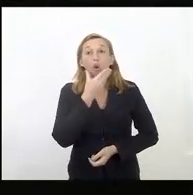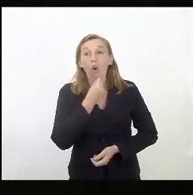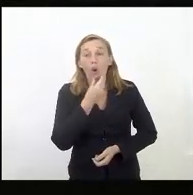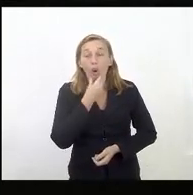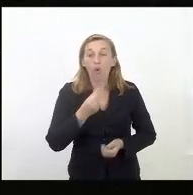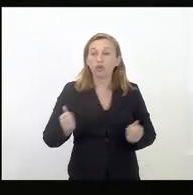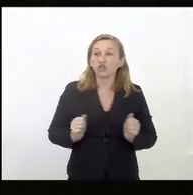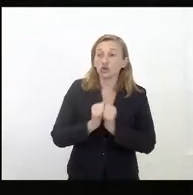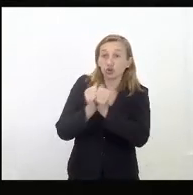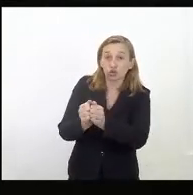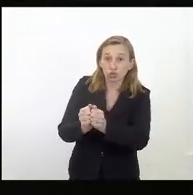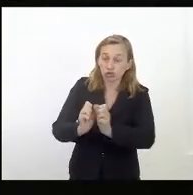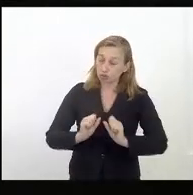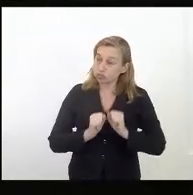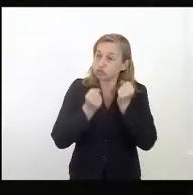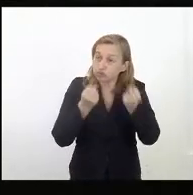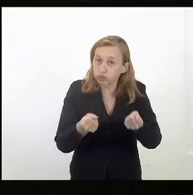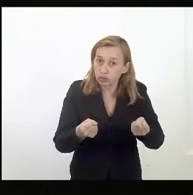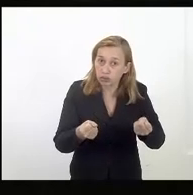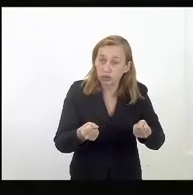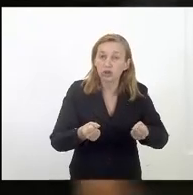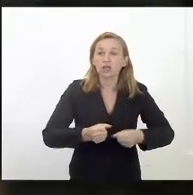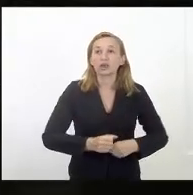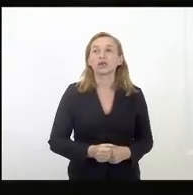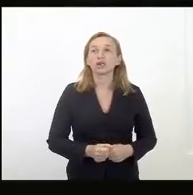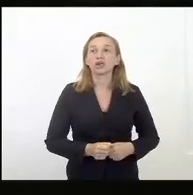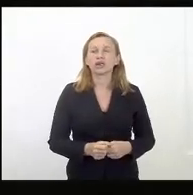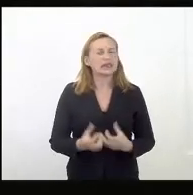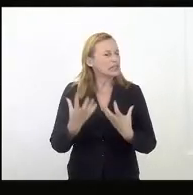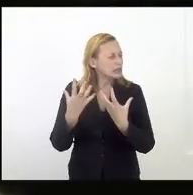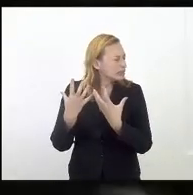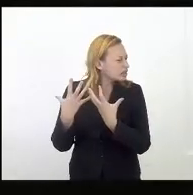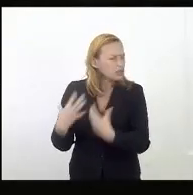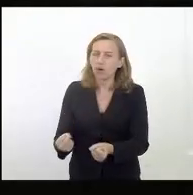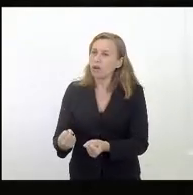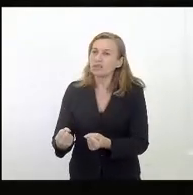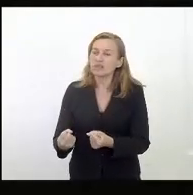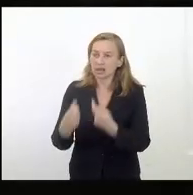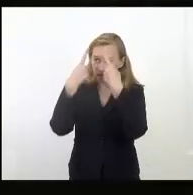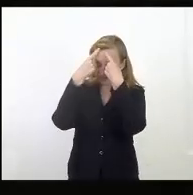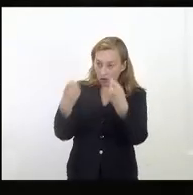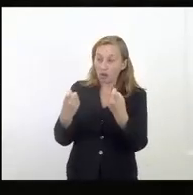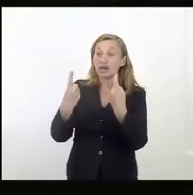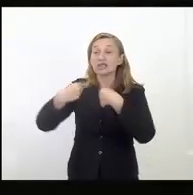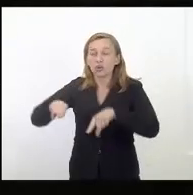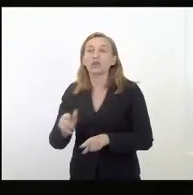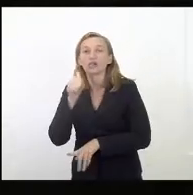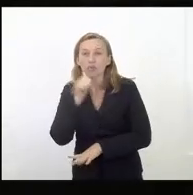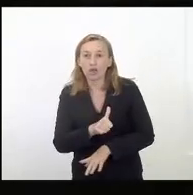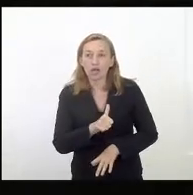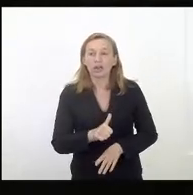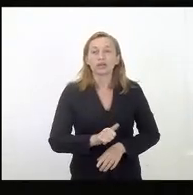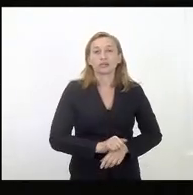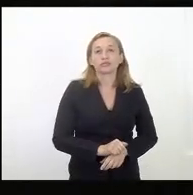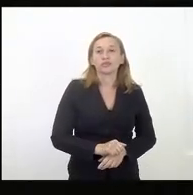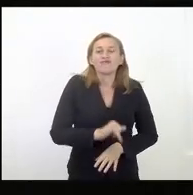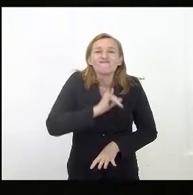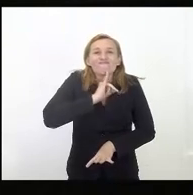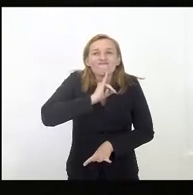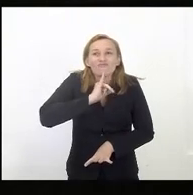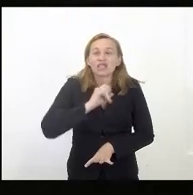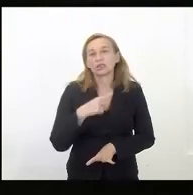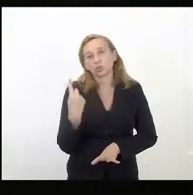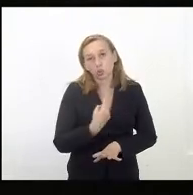homens que defende e que repolho é tem uma repugnância contra esses atos violentos infelizmente infelizmente